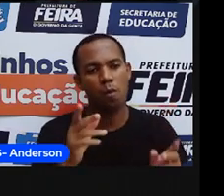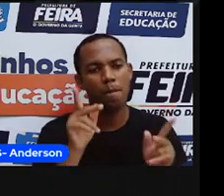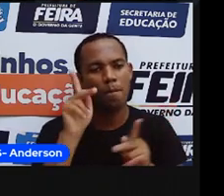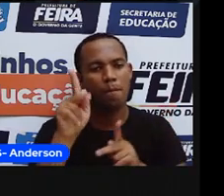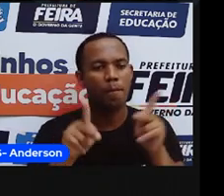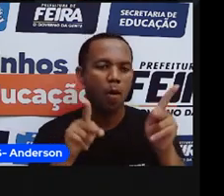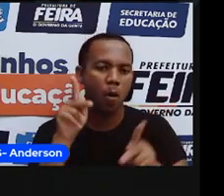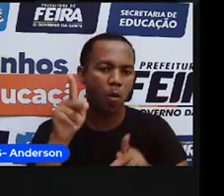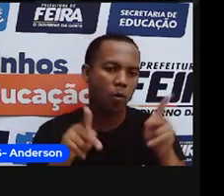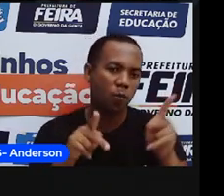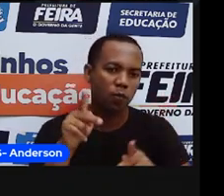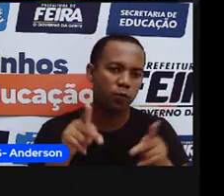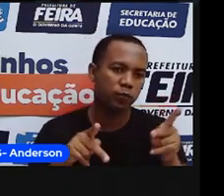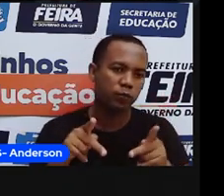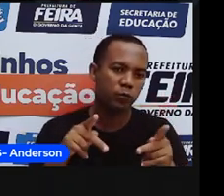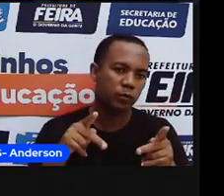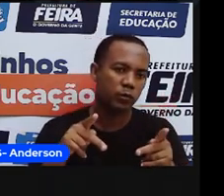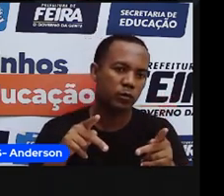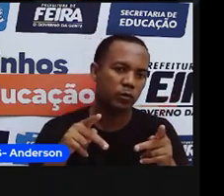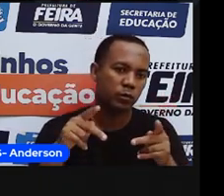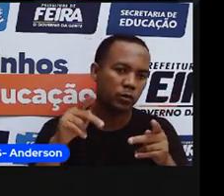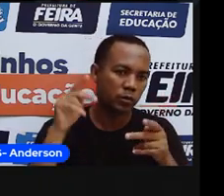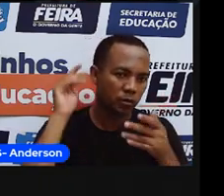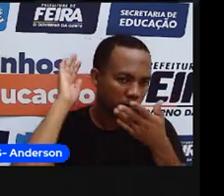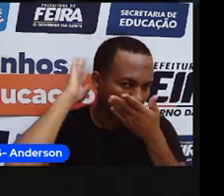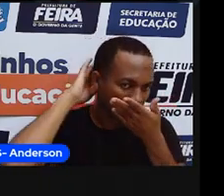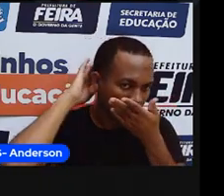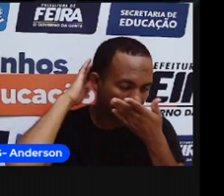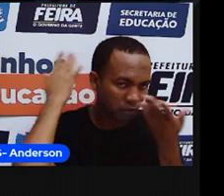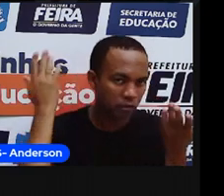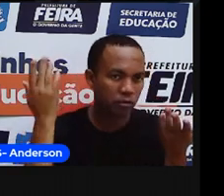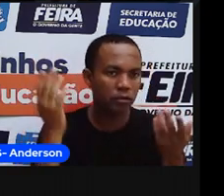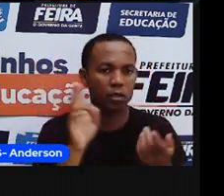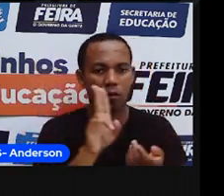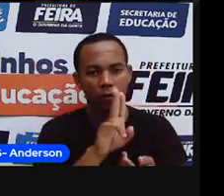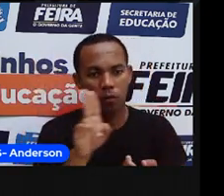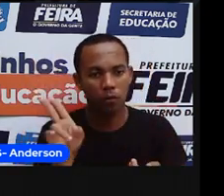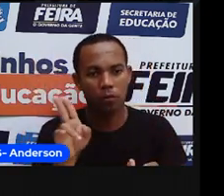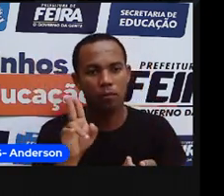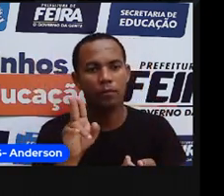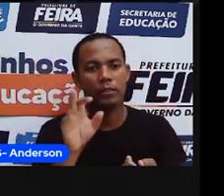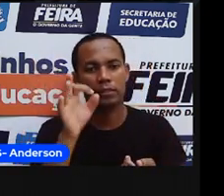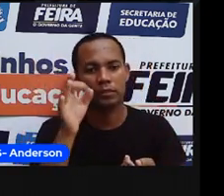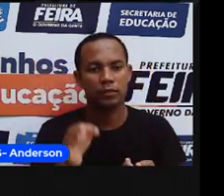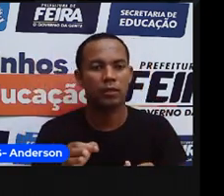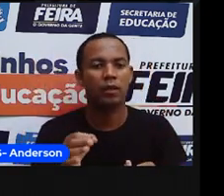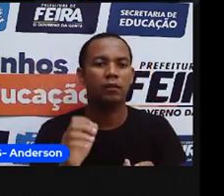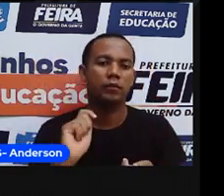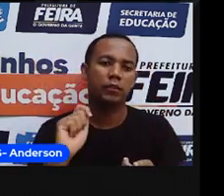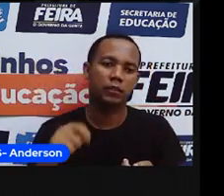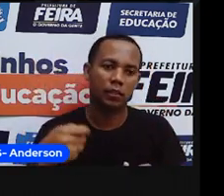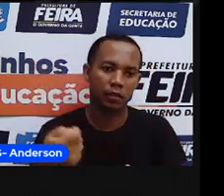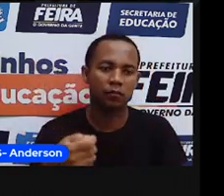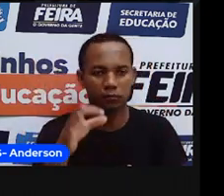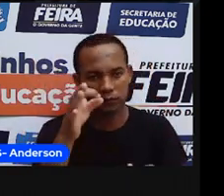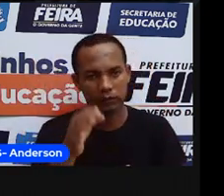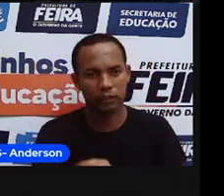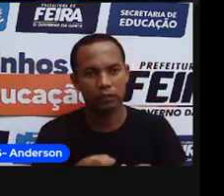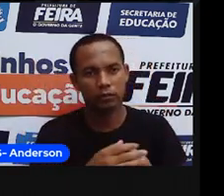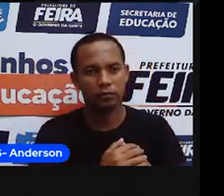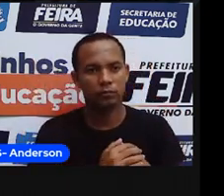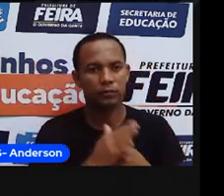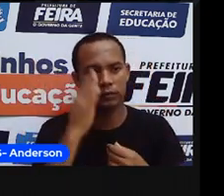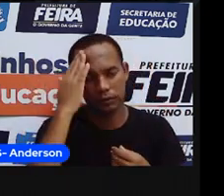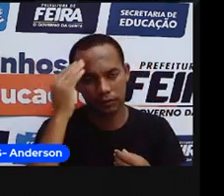indígenas, né? Aldeias. Então, assim, quando a gente não sabe, é importante que a gente peça orientação a alguém que saiba e que